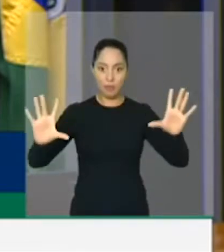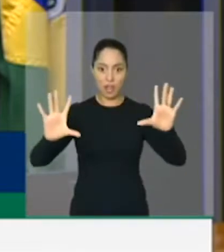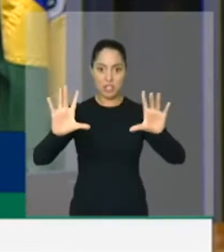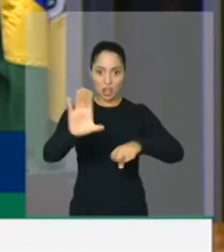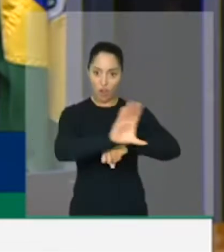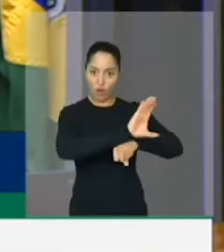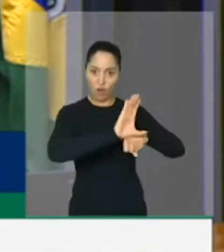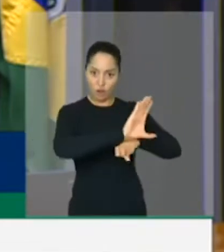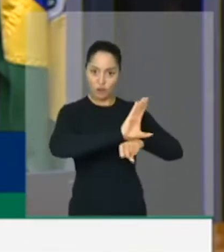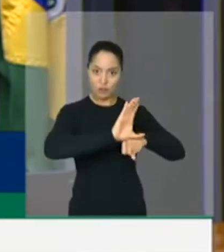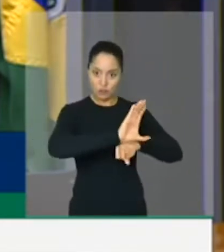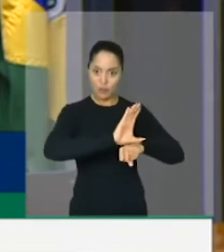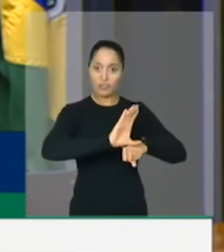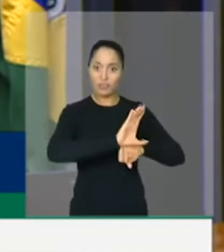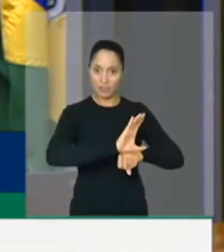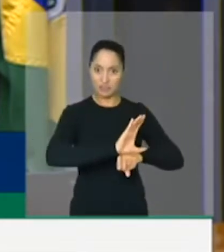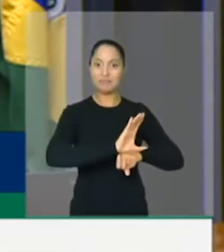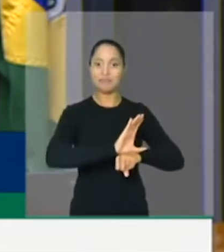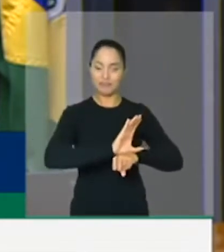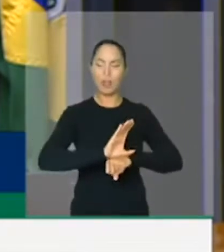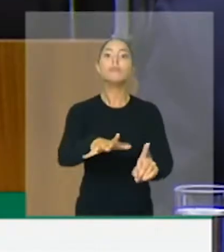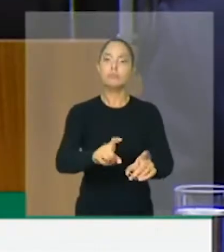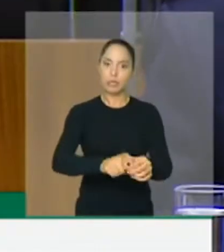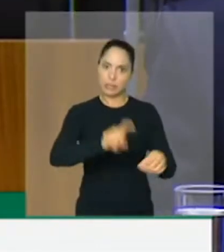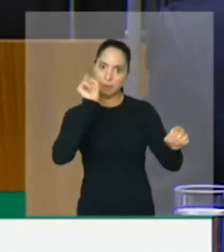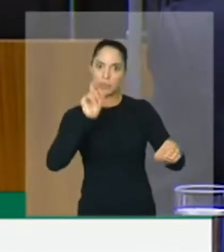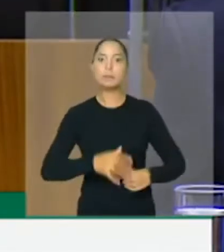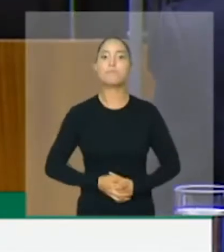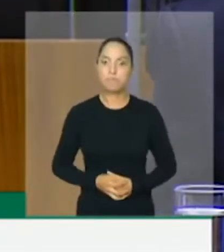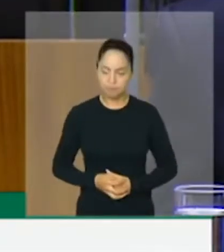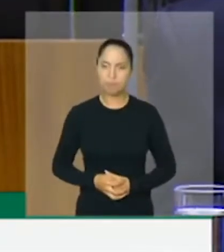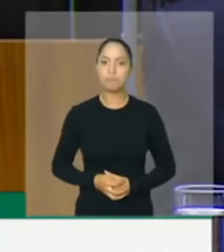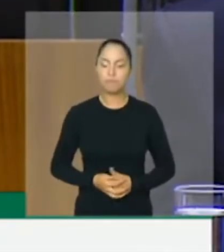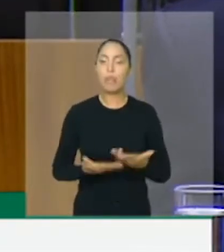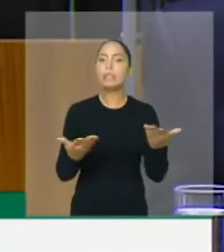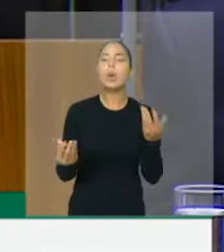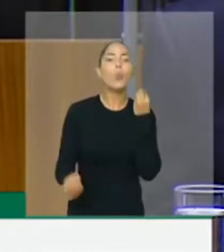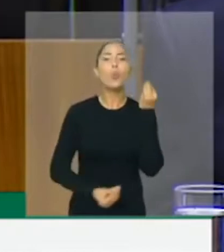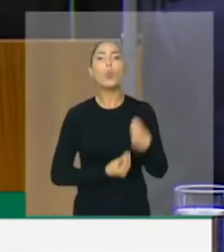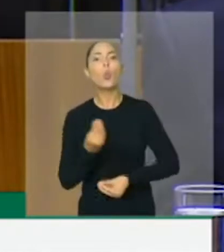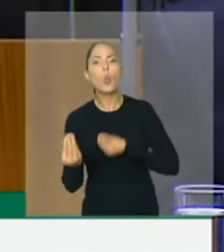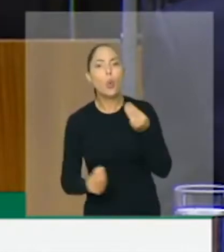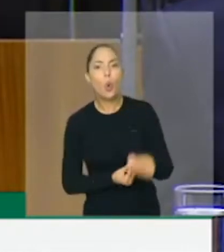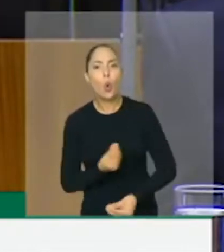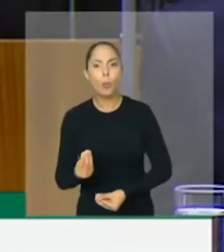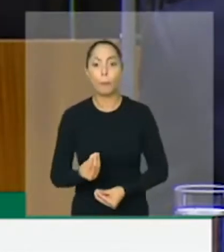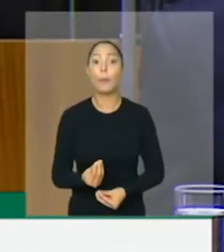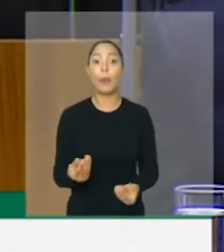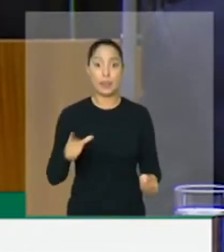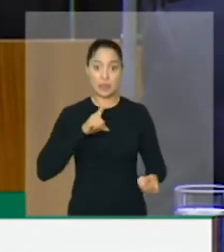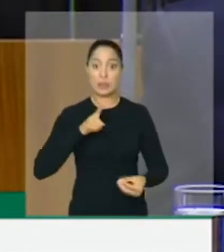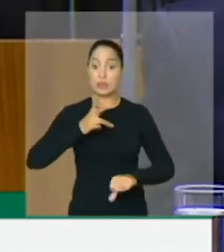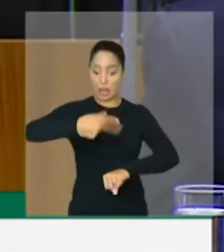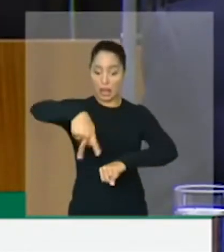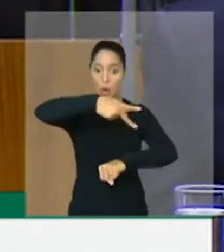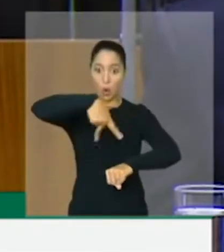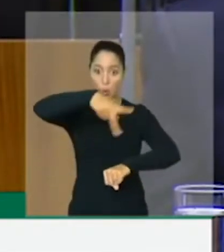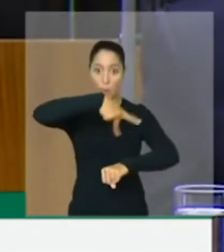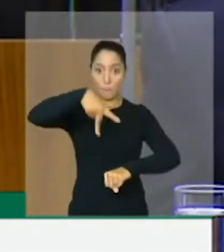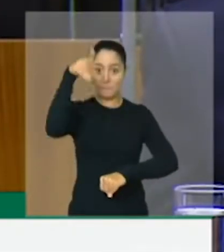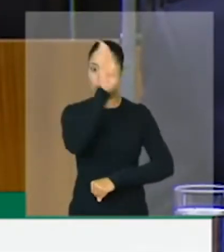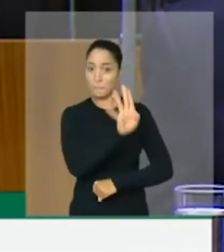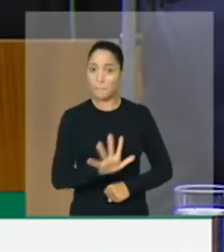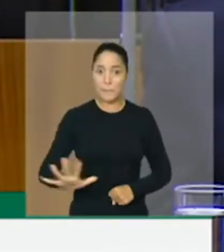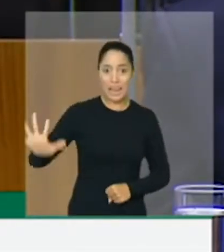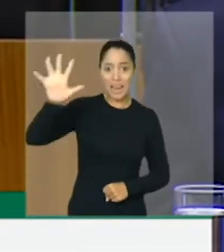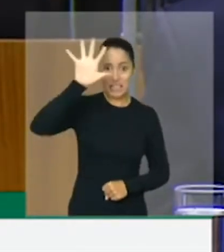para o desenvolvimento nacional. O atual cenário em que o Brasil se encontra exige de todas